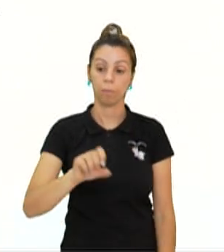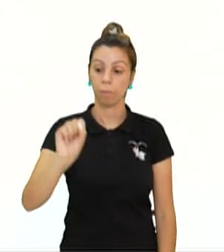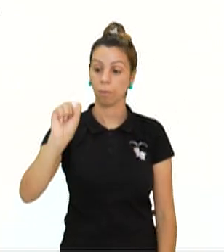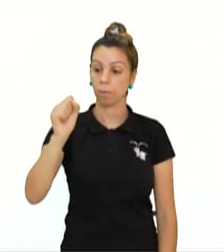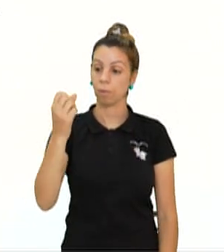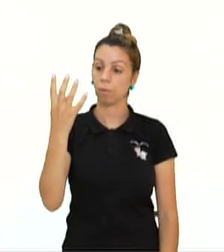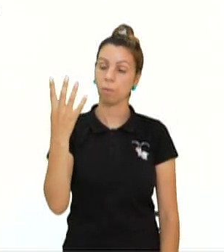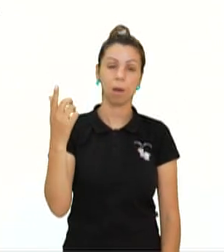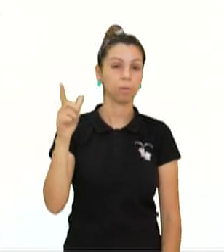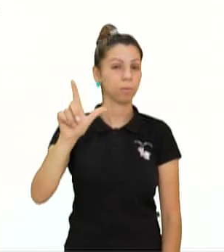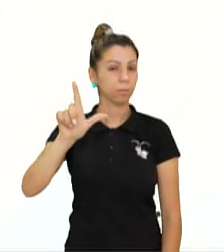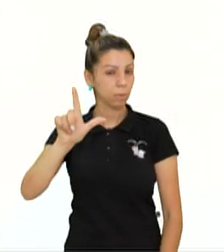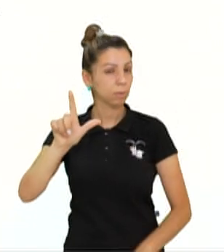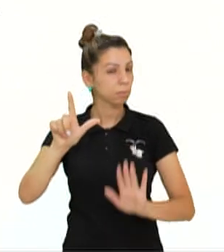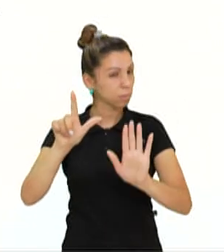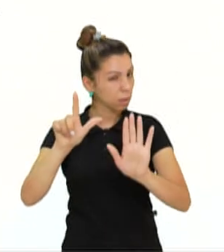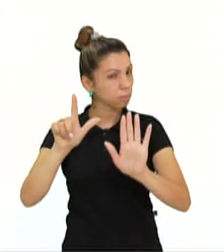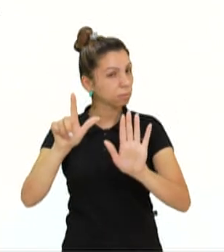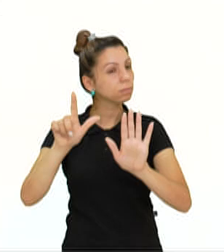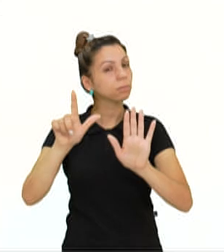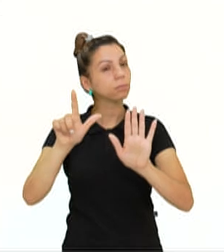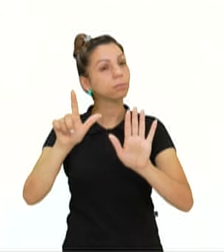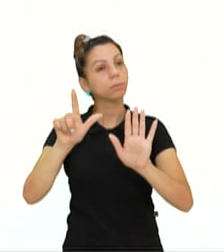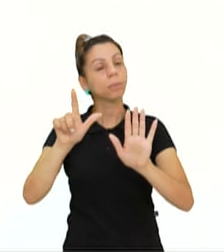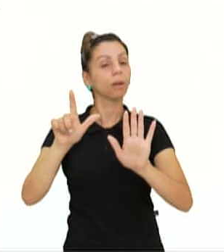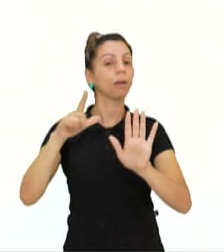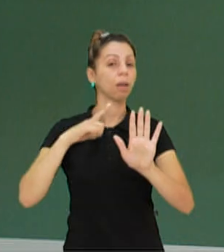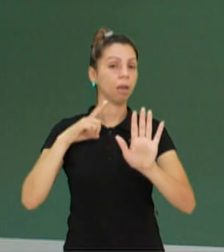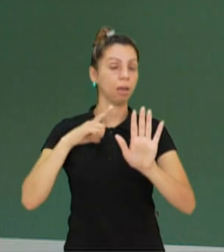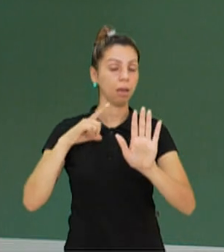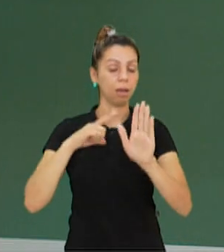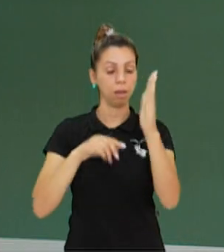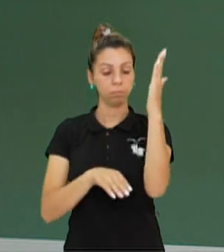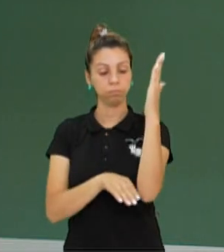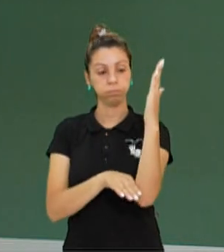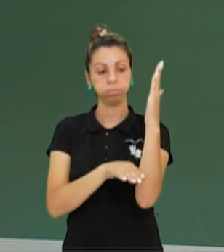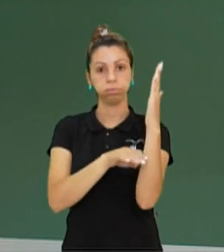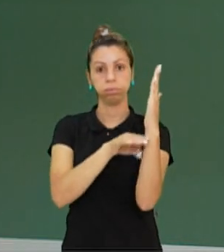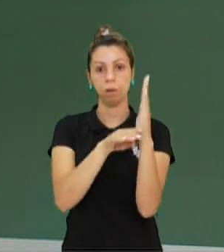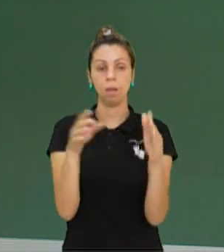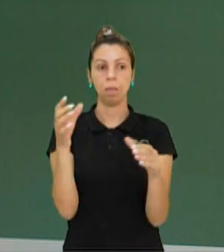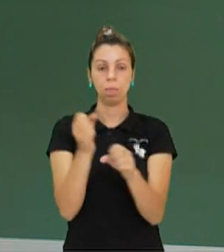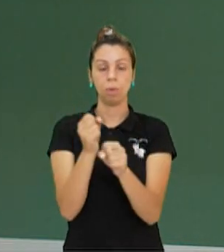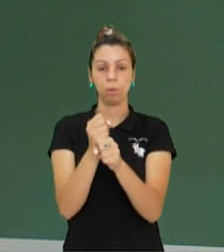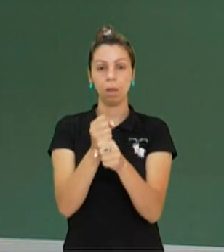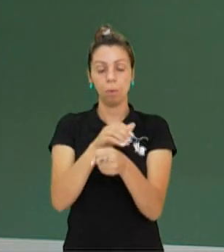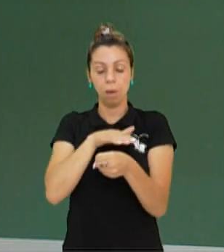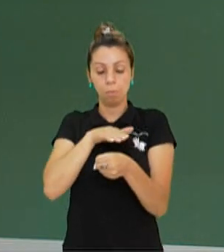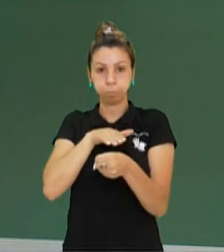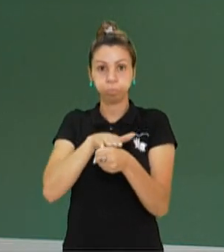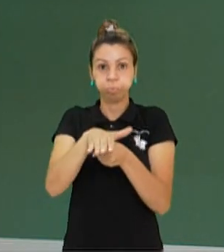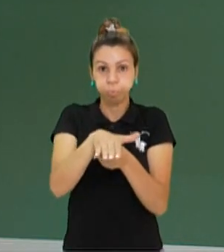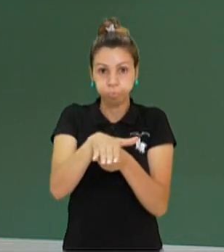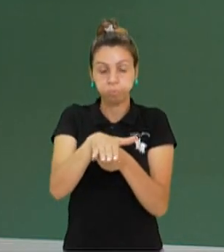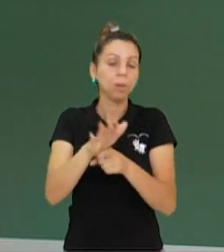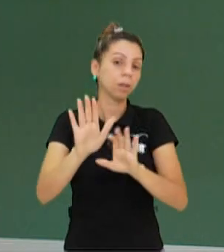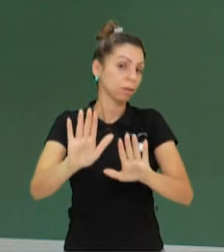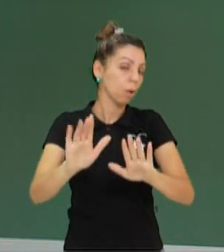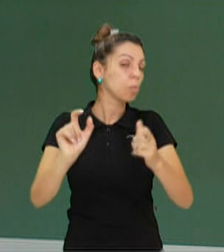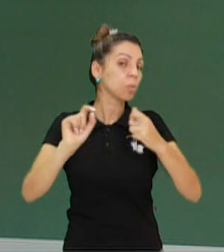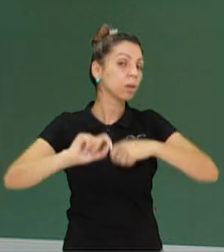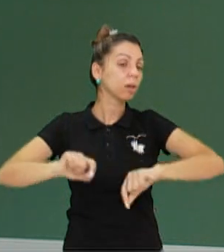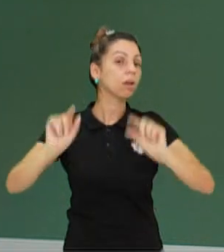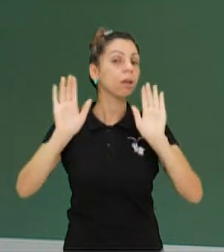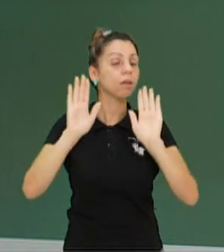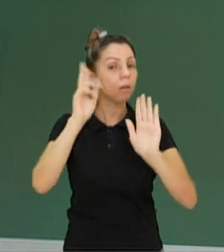que 84 litros é o volume total, né? Seria água até a borda. E o que a gente tem que lembrar aqui?